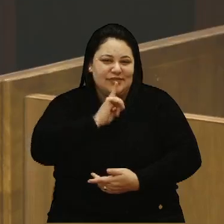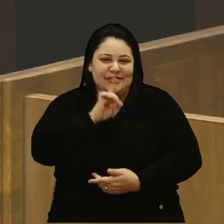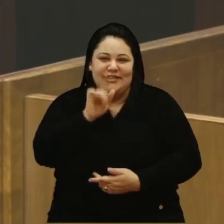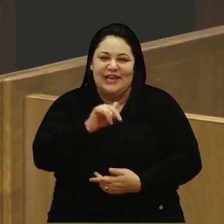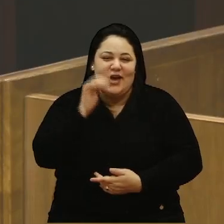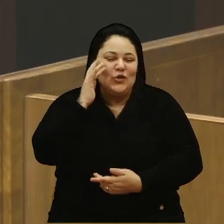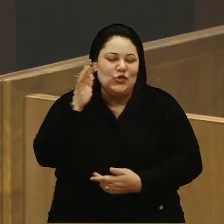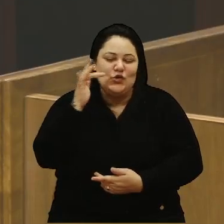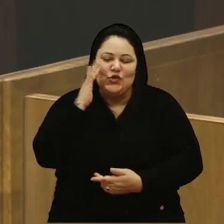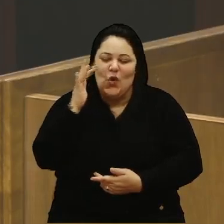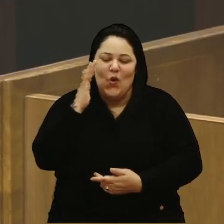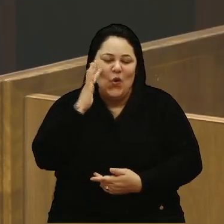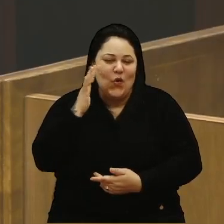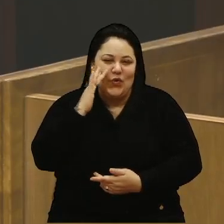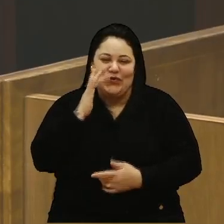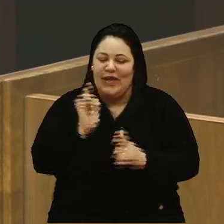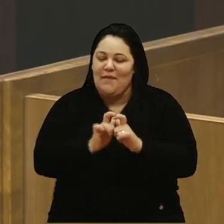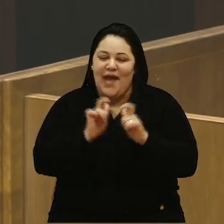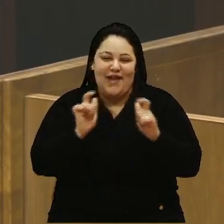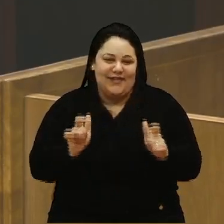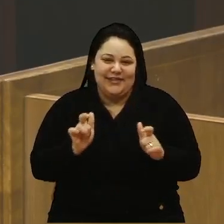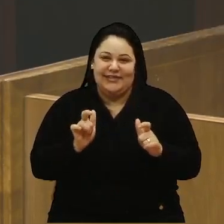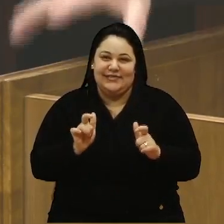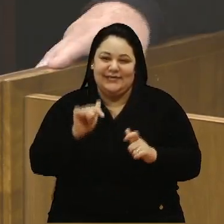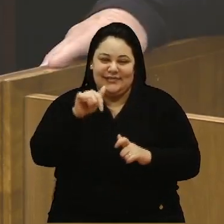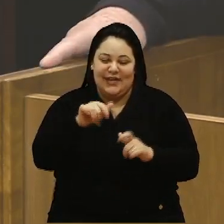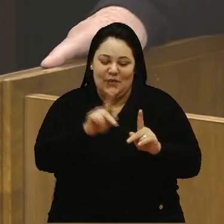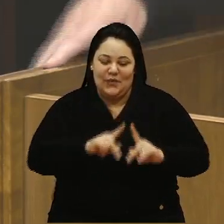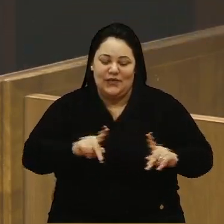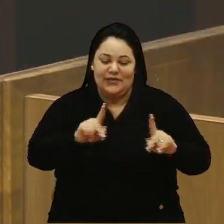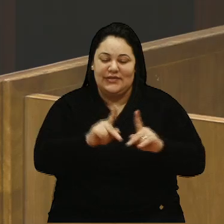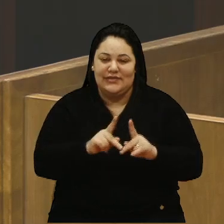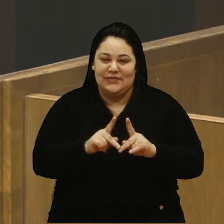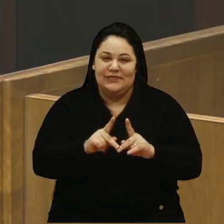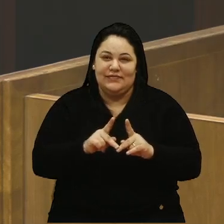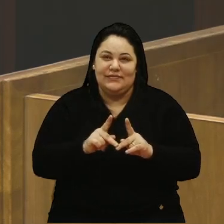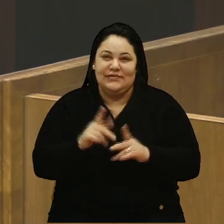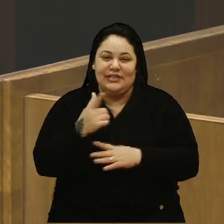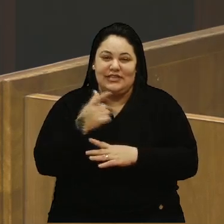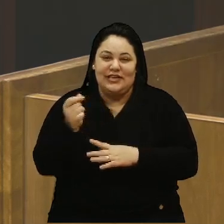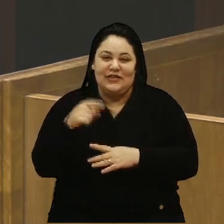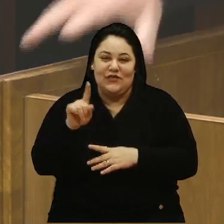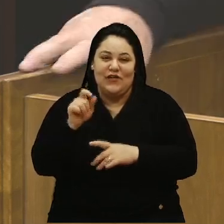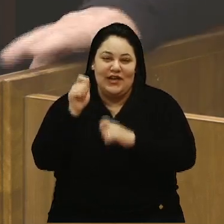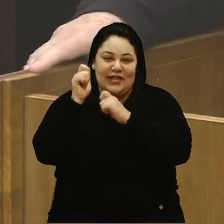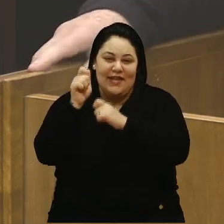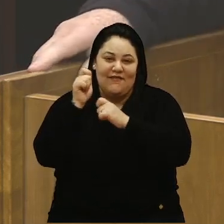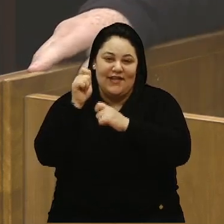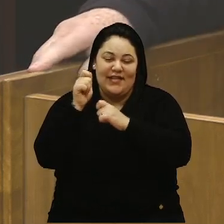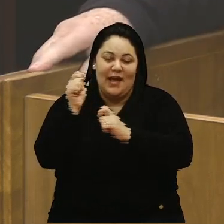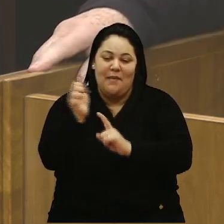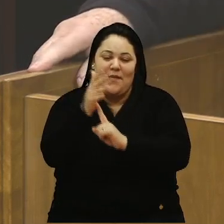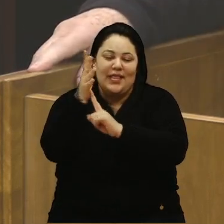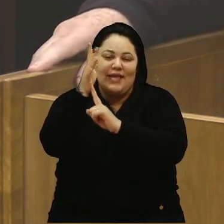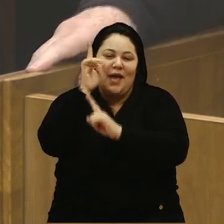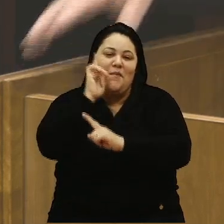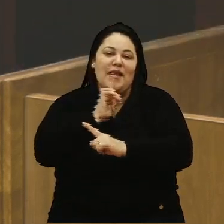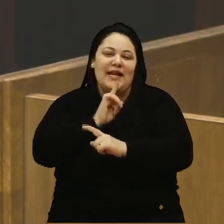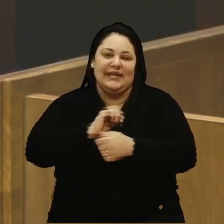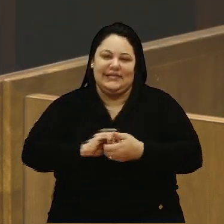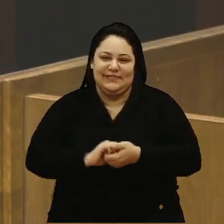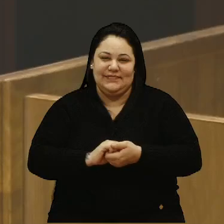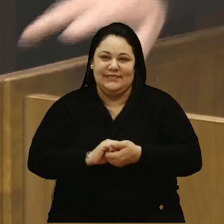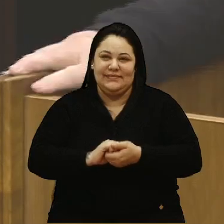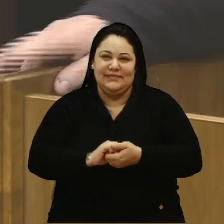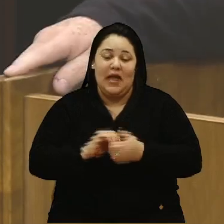uma grande maioria desse povo que foi para a rua defender a bandeira americana. Né? É